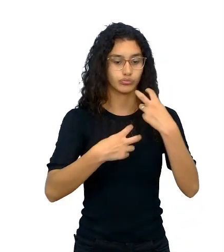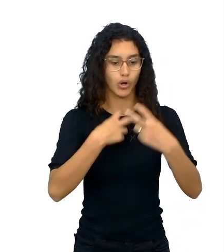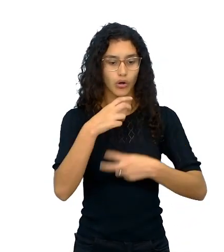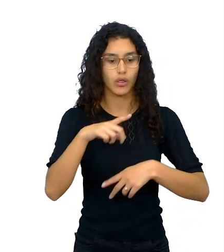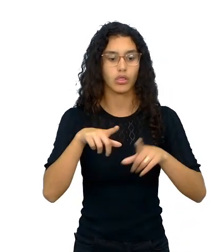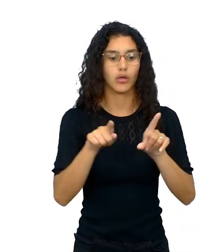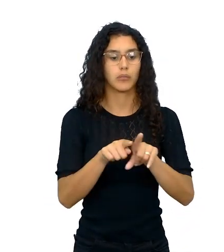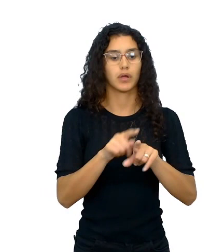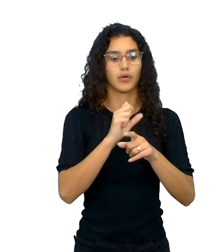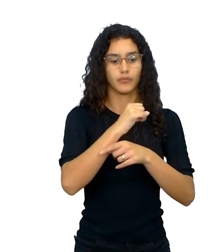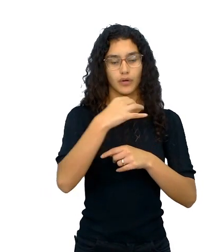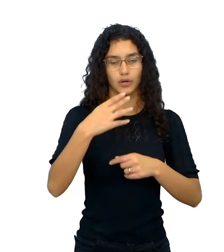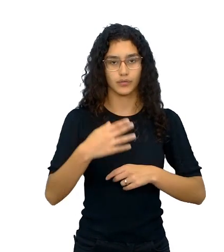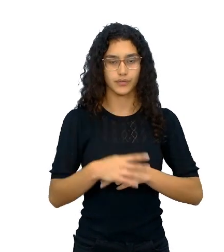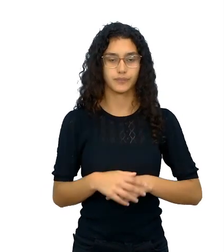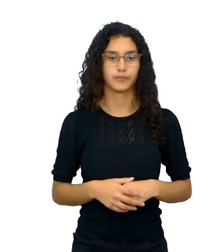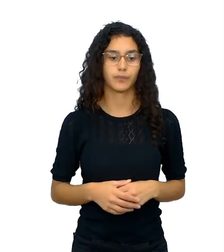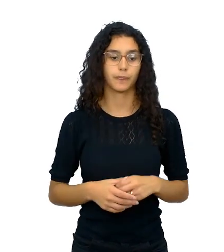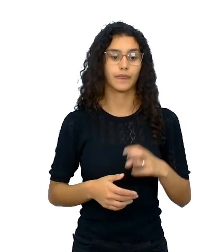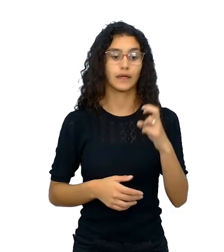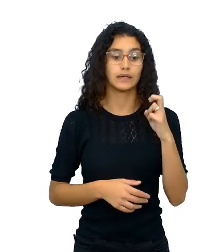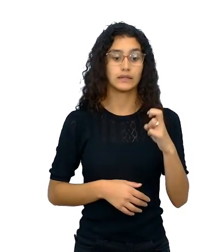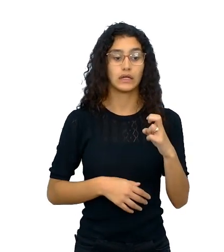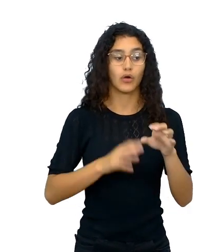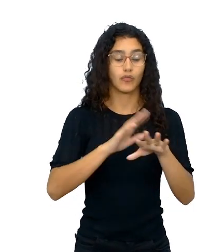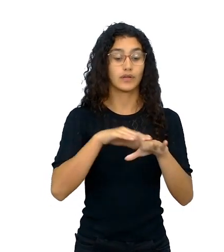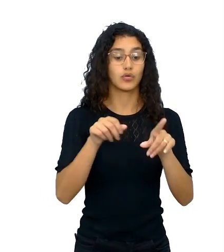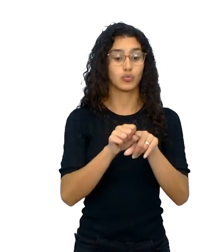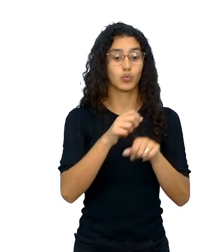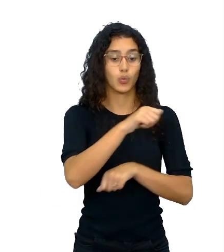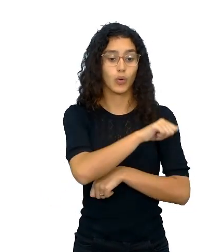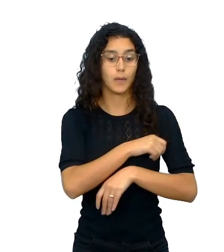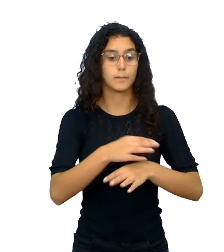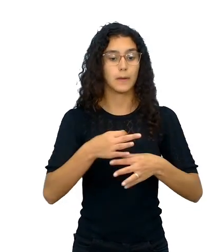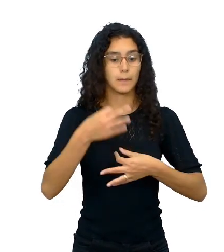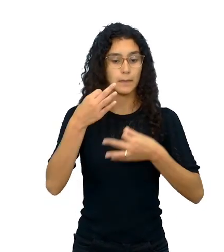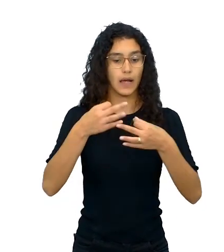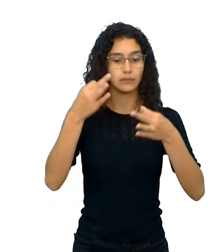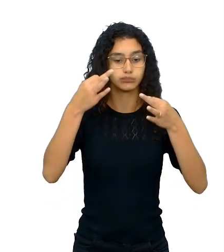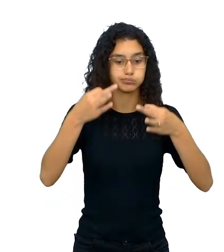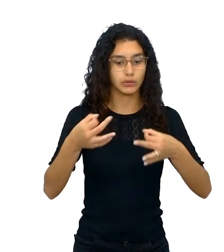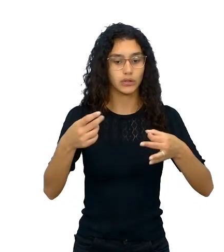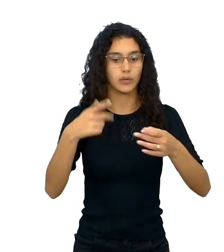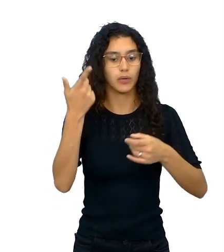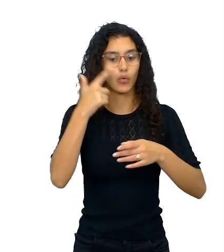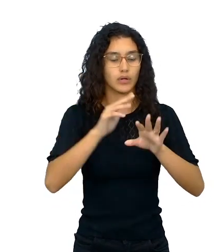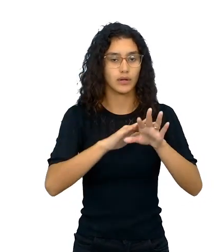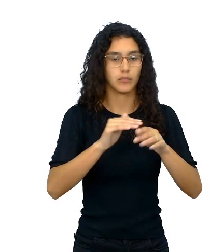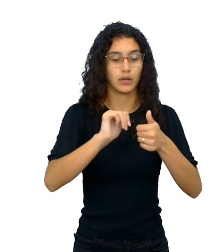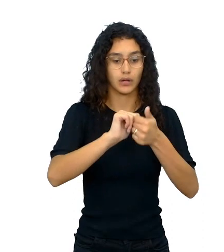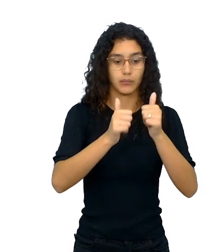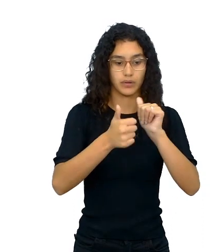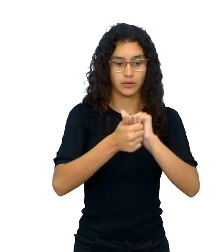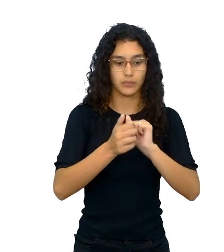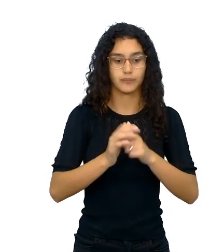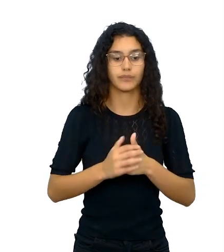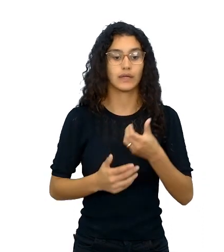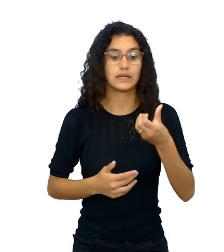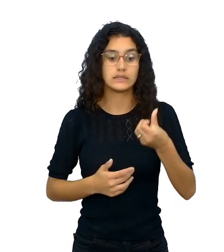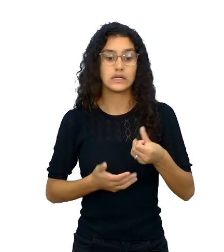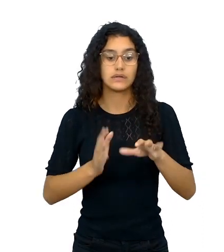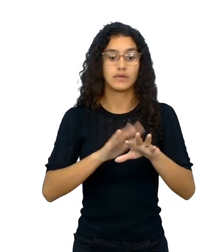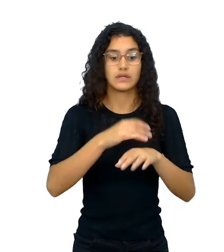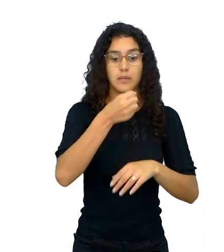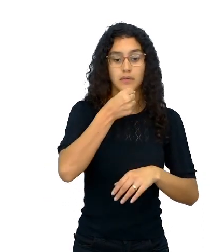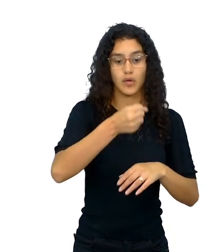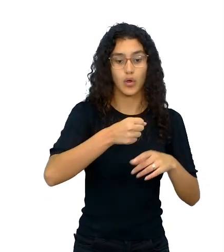tom de voz e etc., tá? Ensaios com os alunos para afinar as ações e corrigir possíveis inadequações. Execução